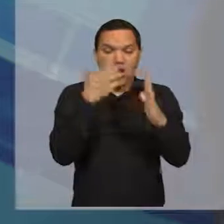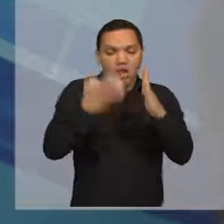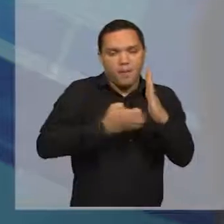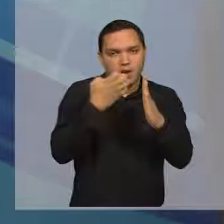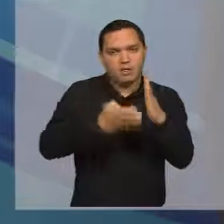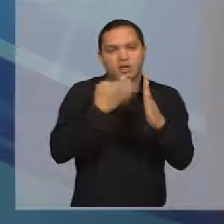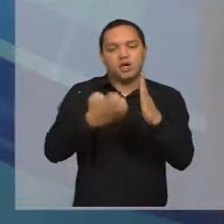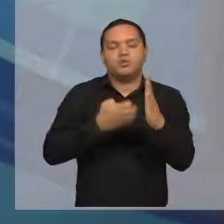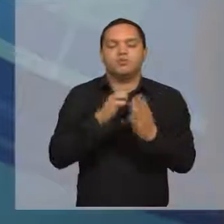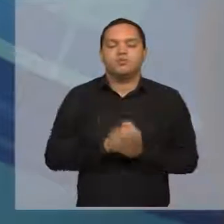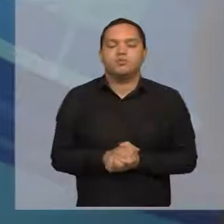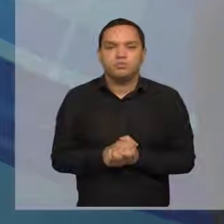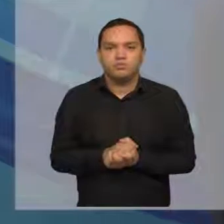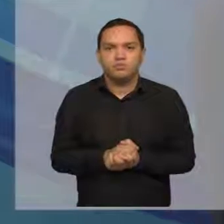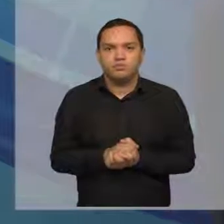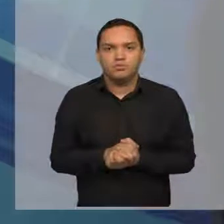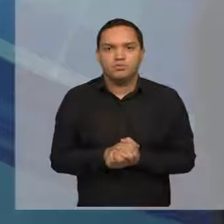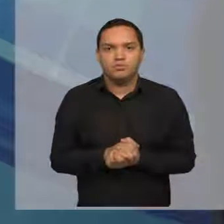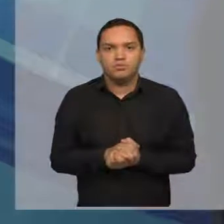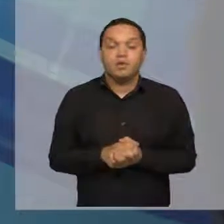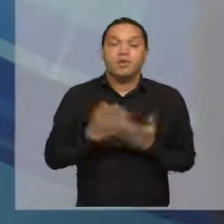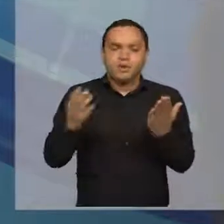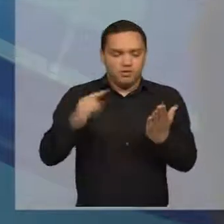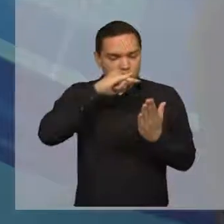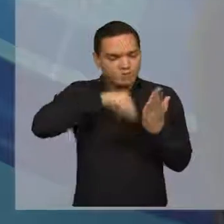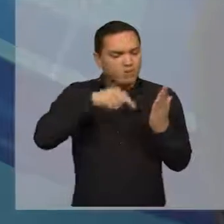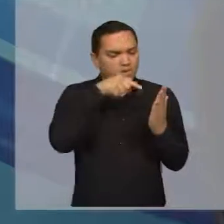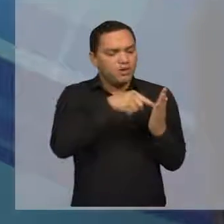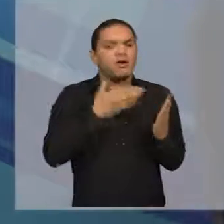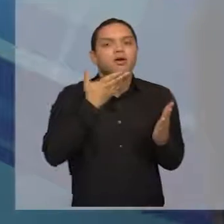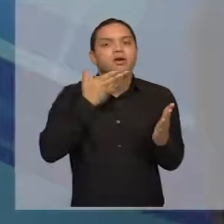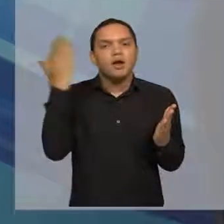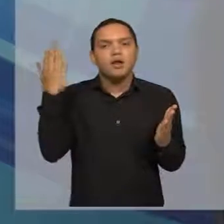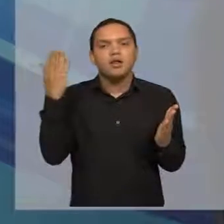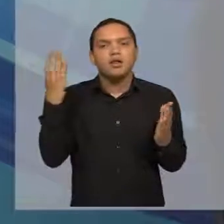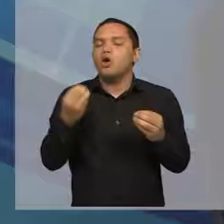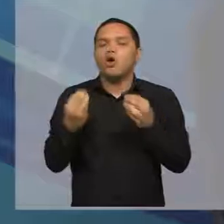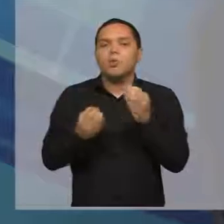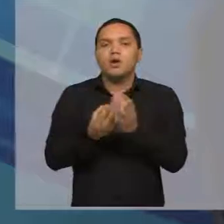empresários. Aí você olha aqui, onde é que tem essa integração? Como é que eu vou criar polos de